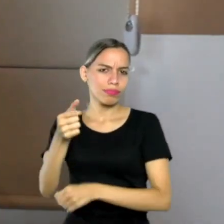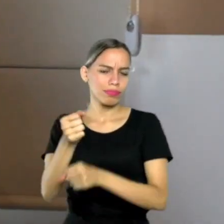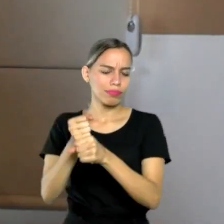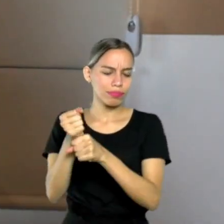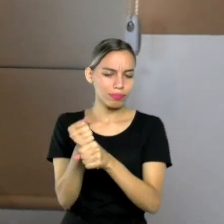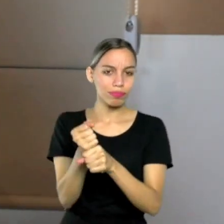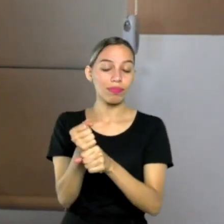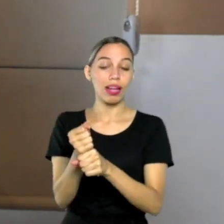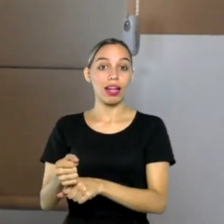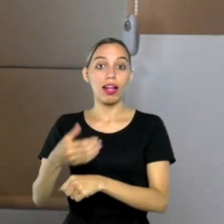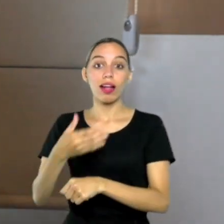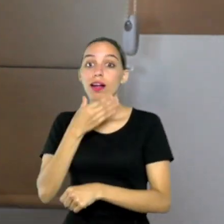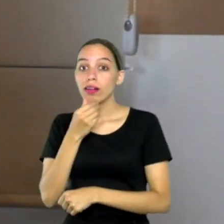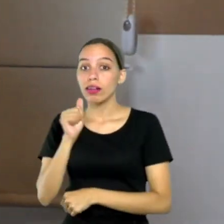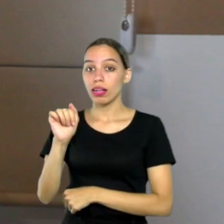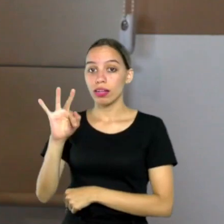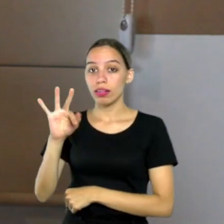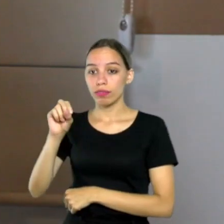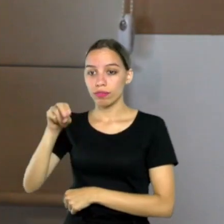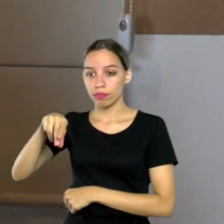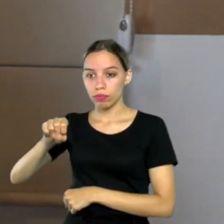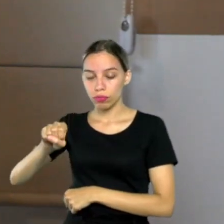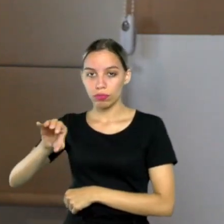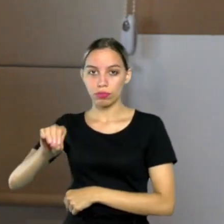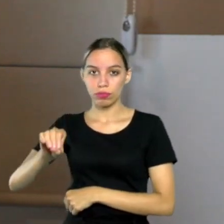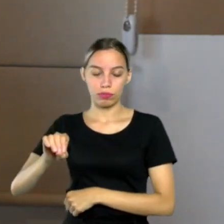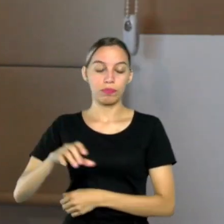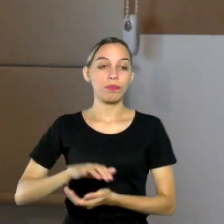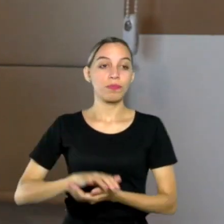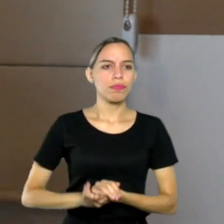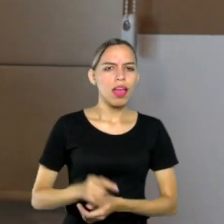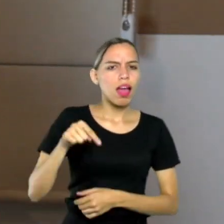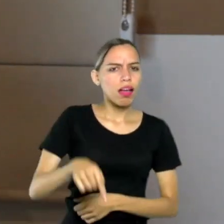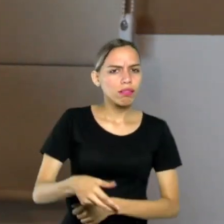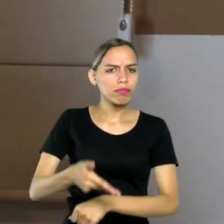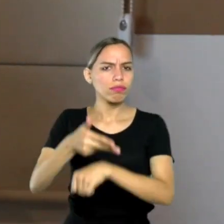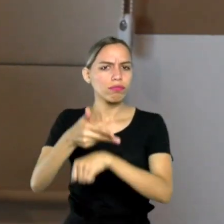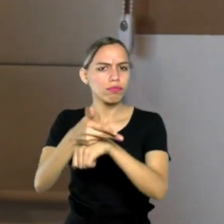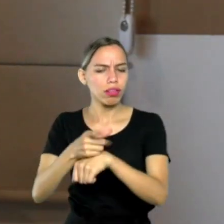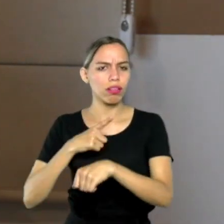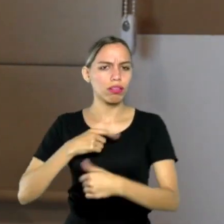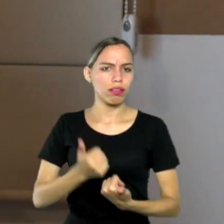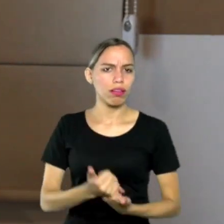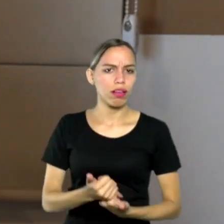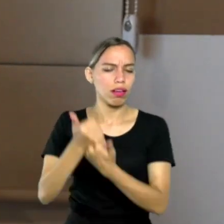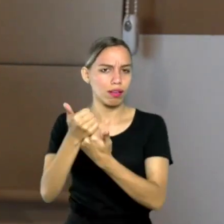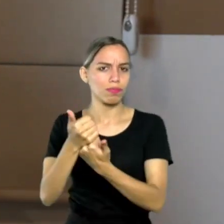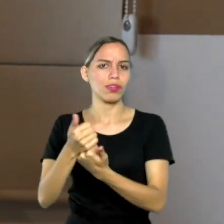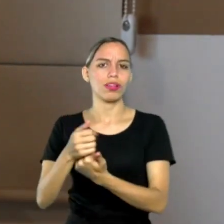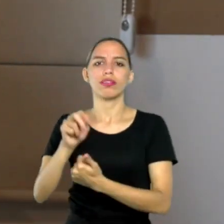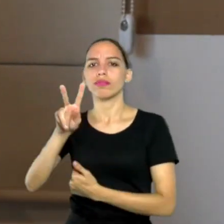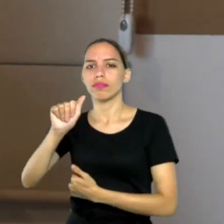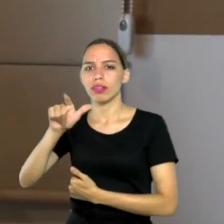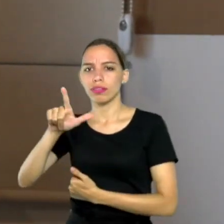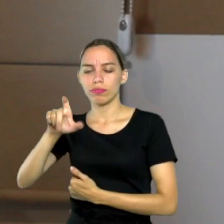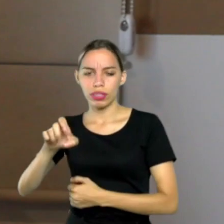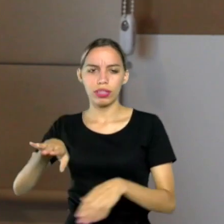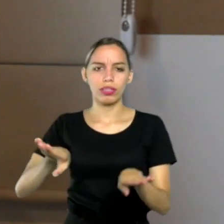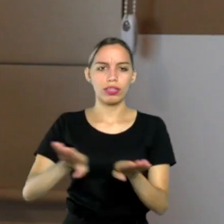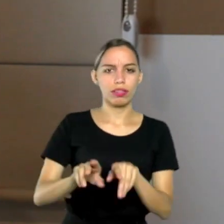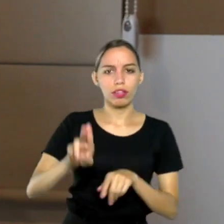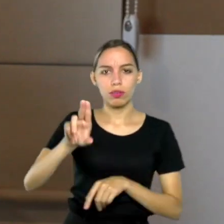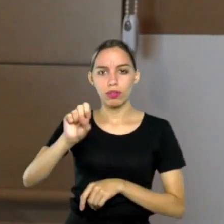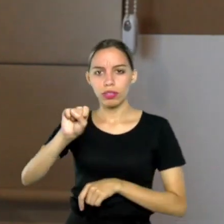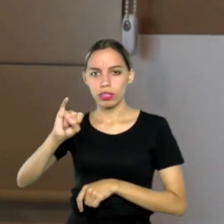mineiro Afonso Borges. Esta edição do projeto é patrocinada pelo Instituto Cultural Vale, pela Usiminas e pela